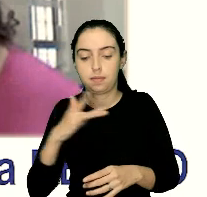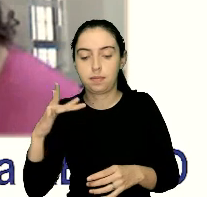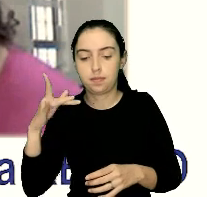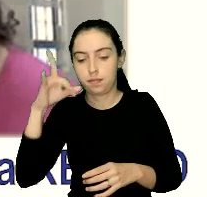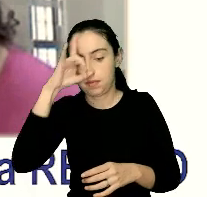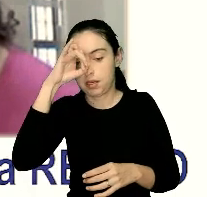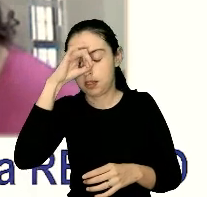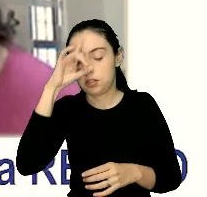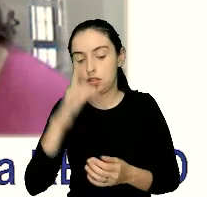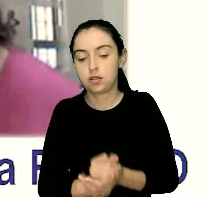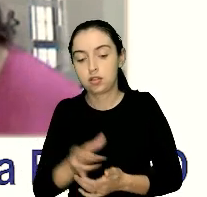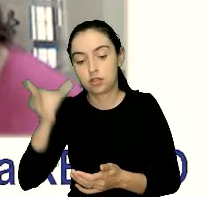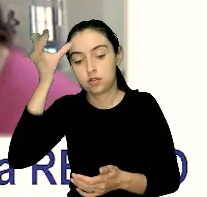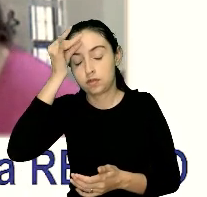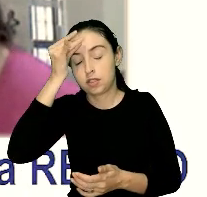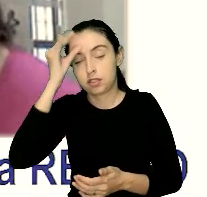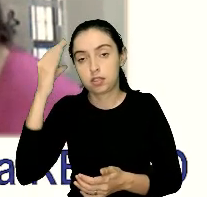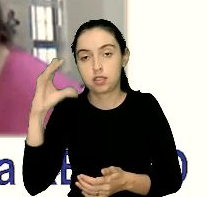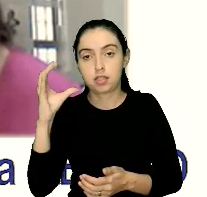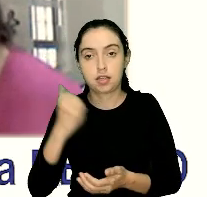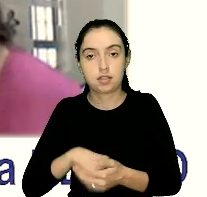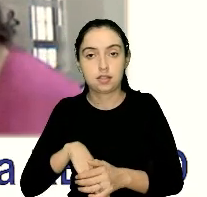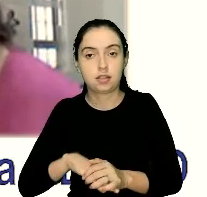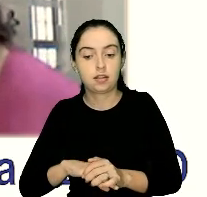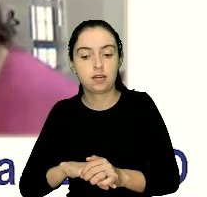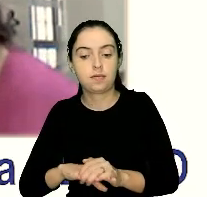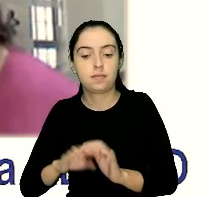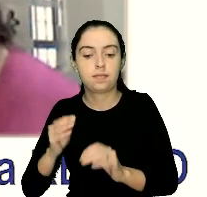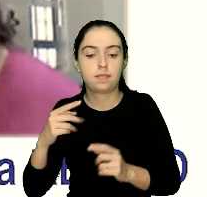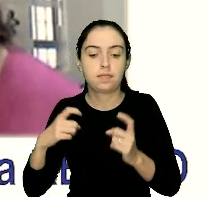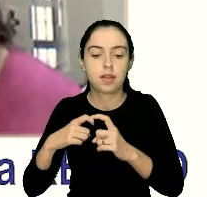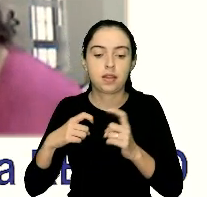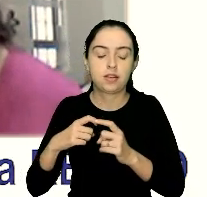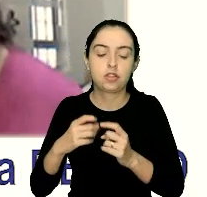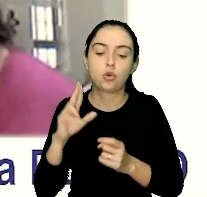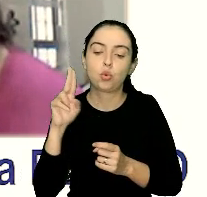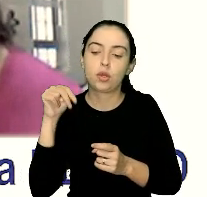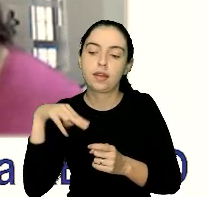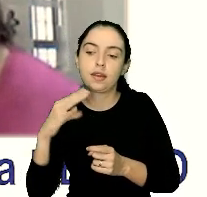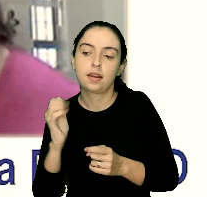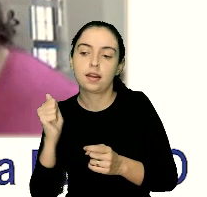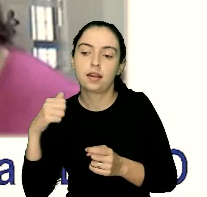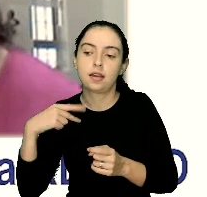da Unicamp. Ao aposentar-se, ela foi contemplada com